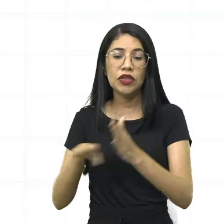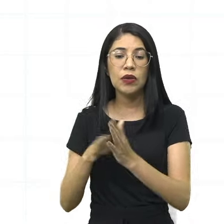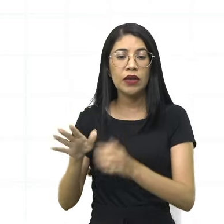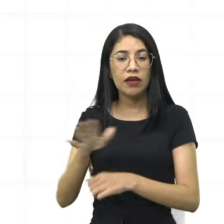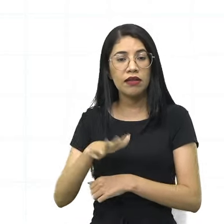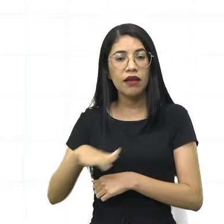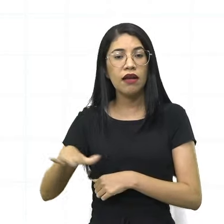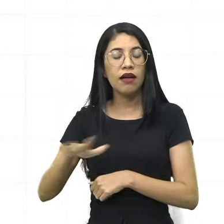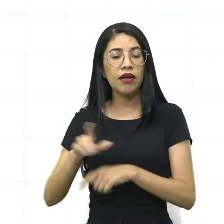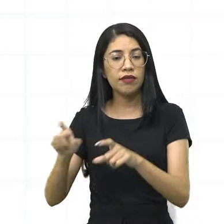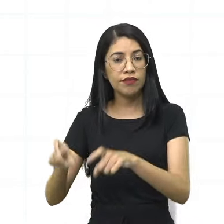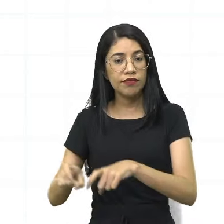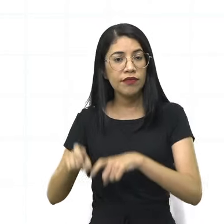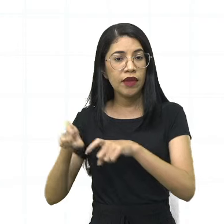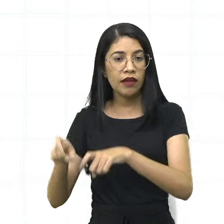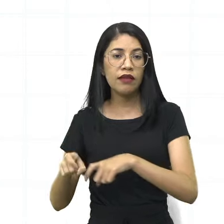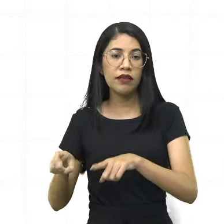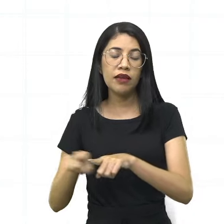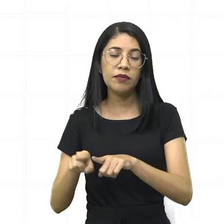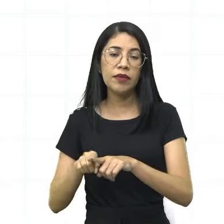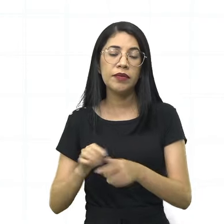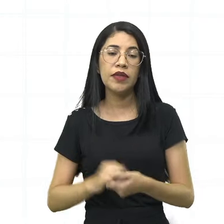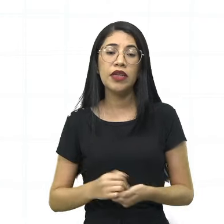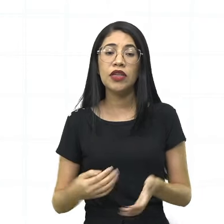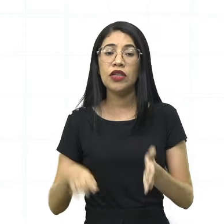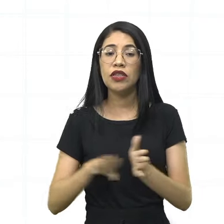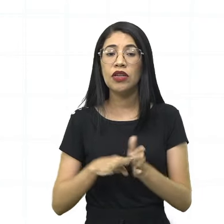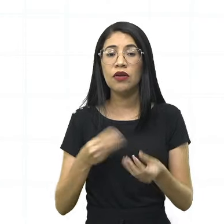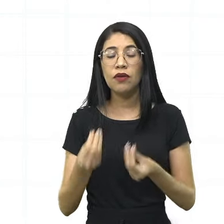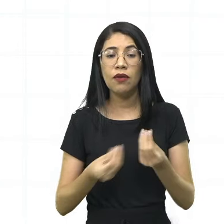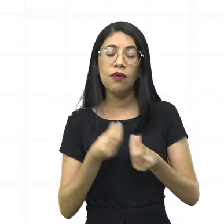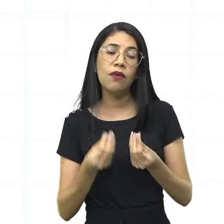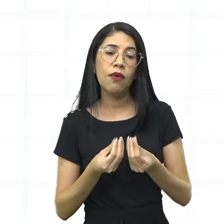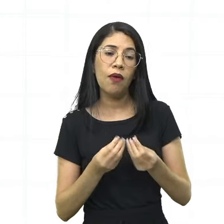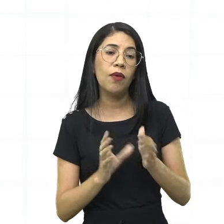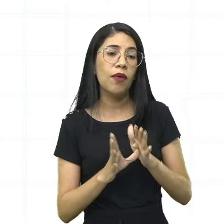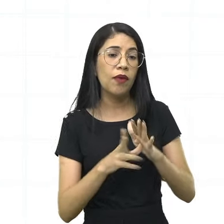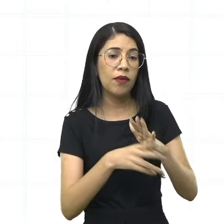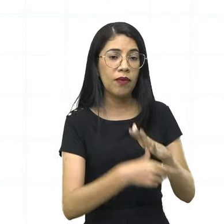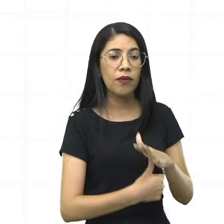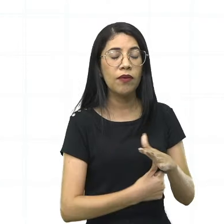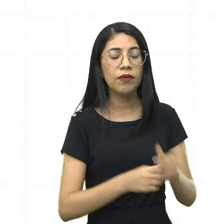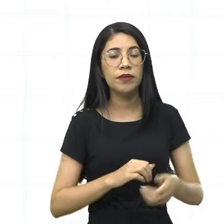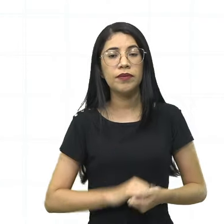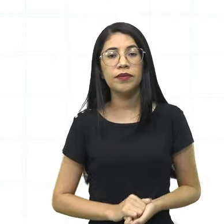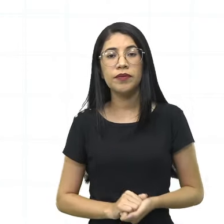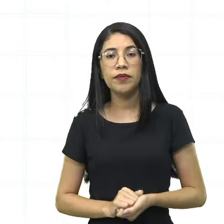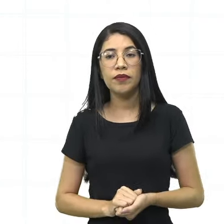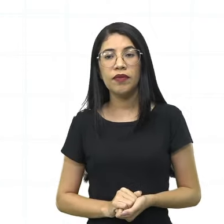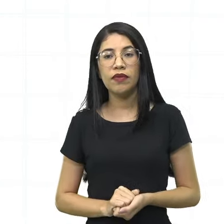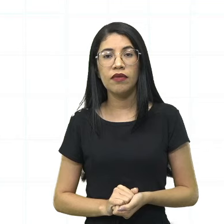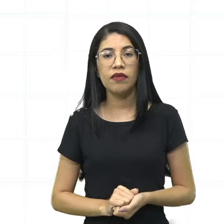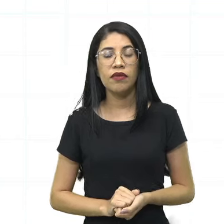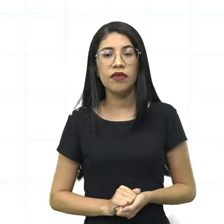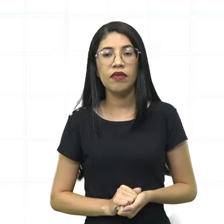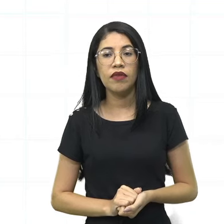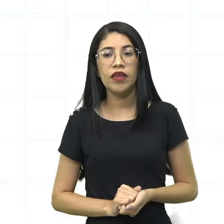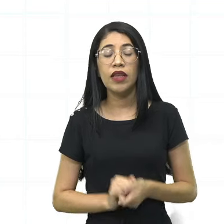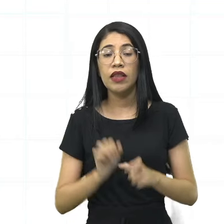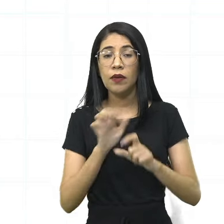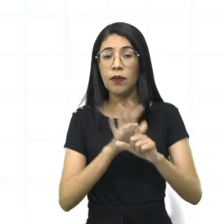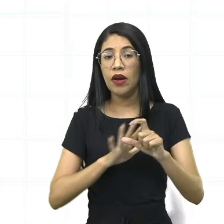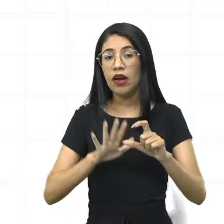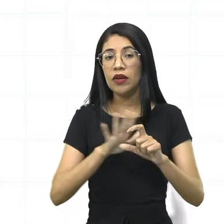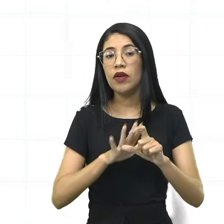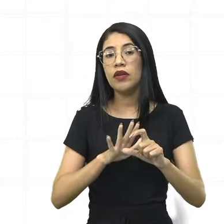chegaria a um dia lá e aí chegou, né, infelizmente da pior forma possível. Então, a charge, ela